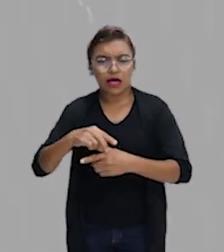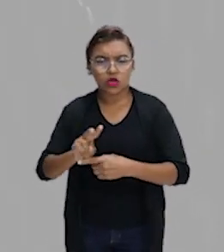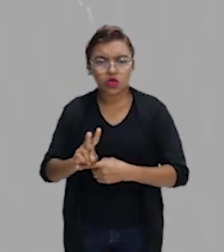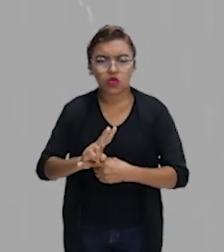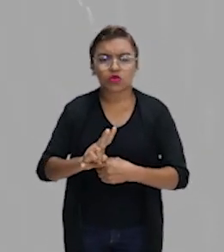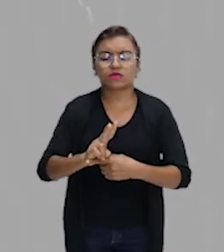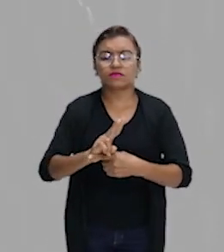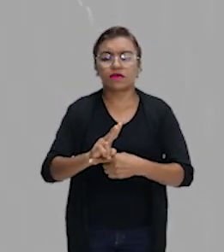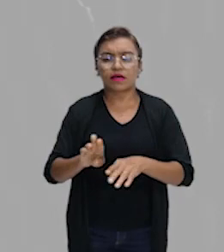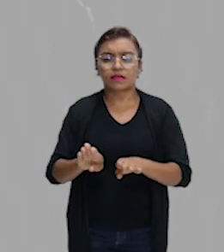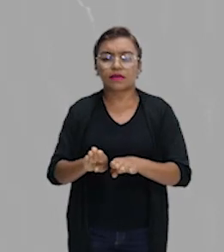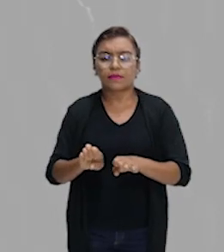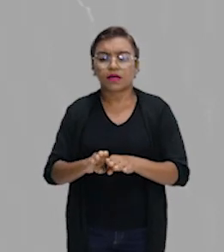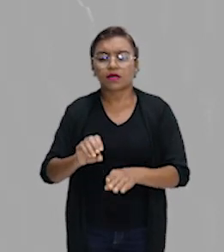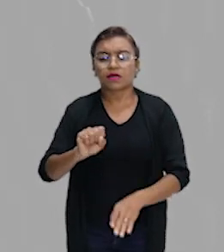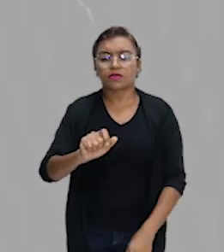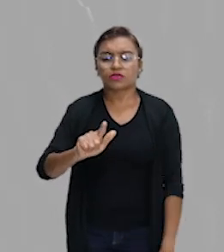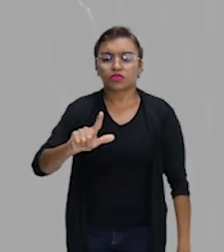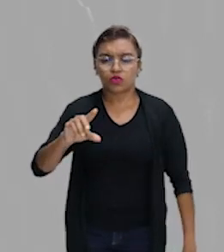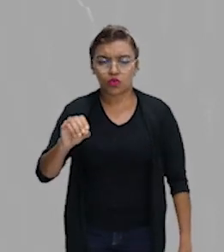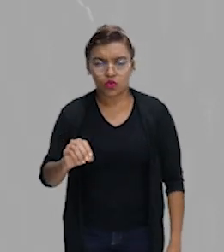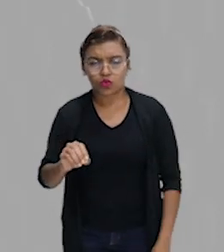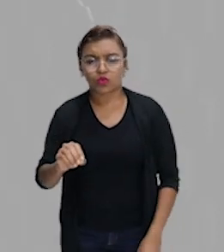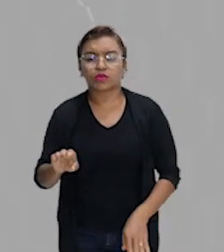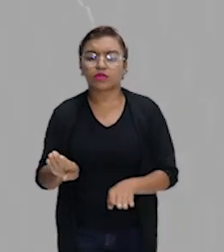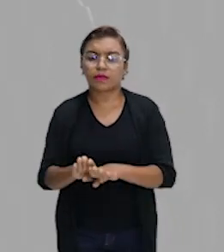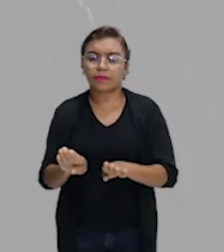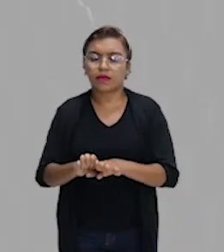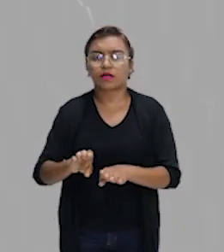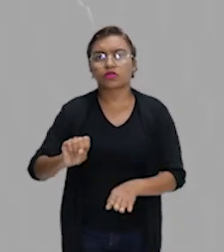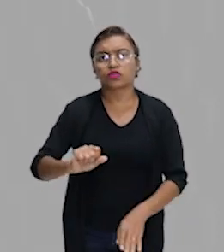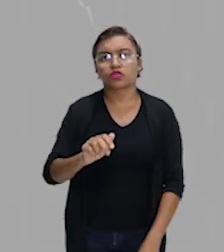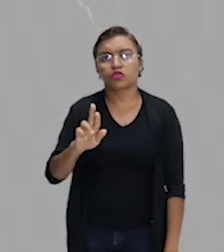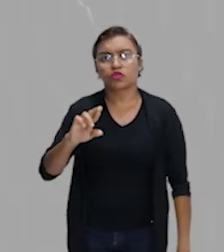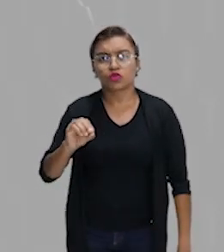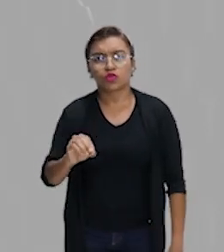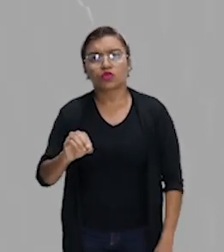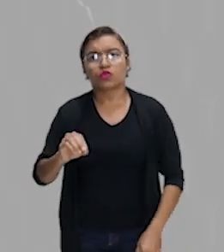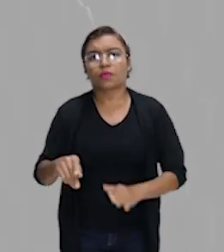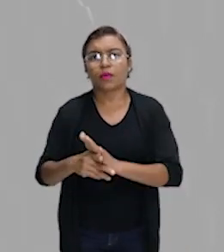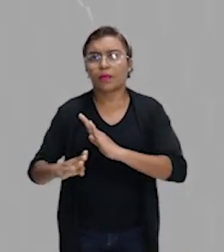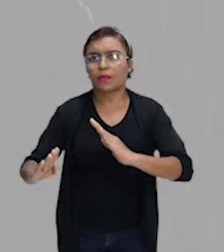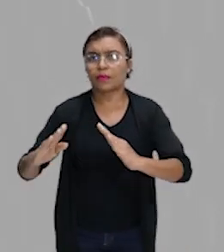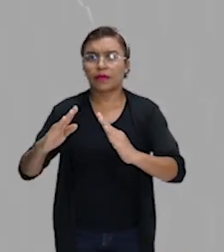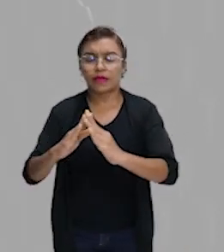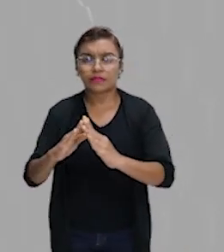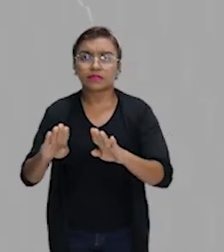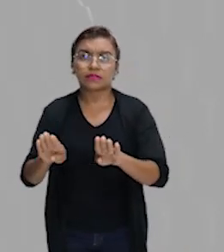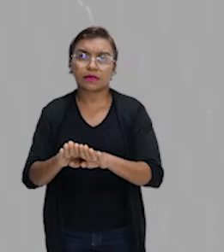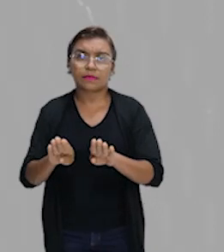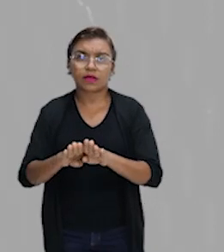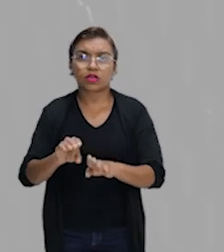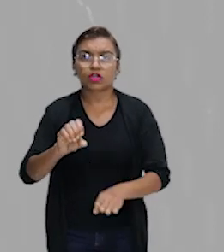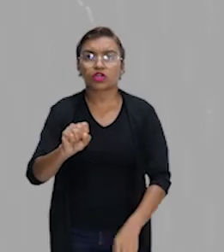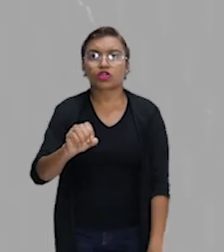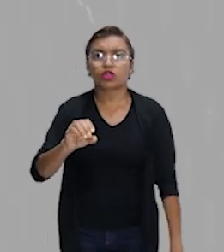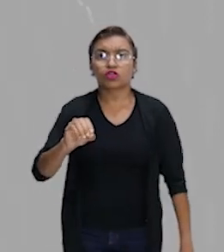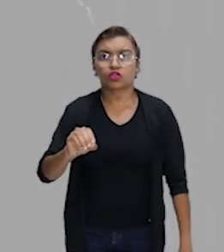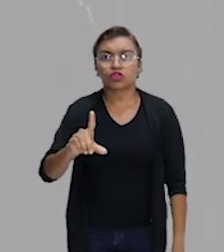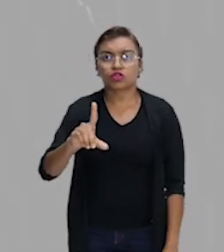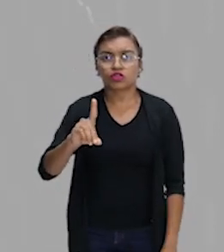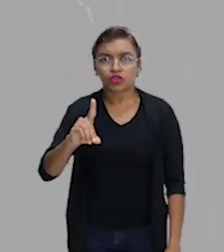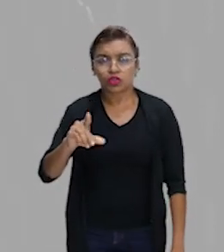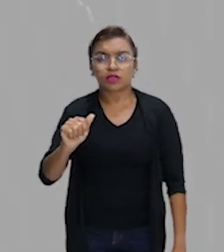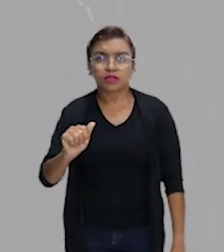soro fisiológico, a fabricação do soro caseiro e também a produção da soda cáustica. A soda